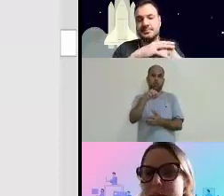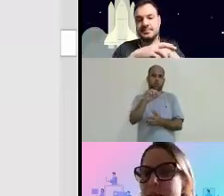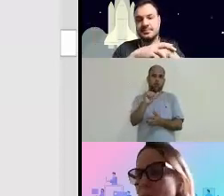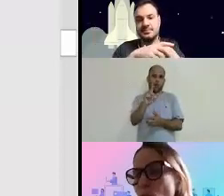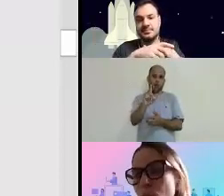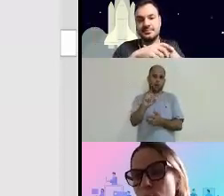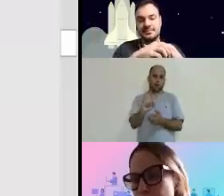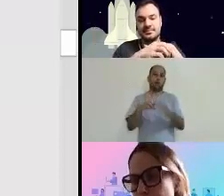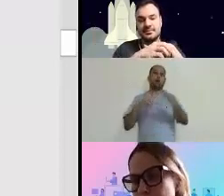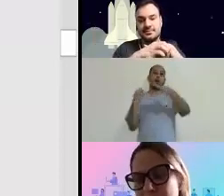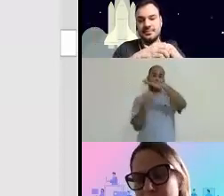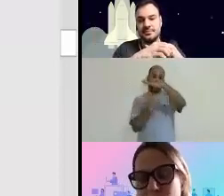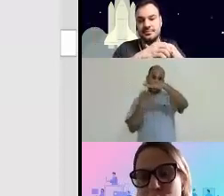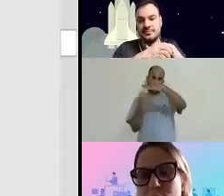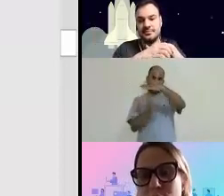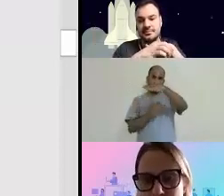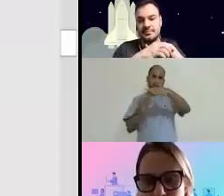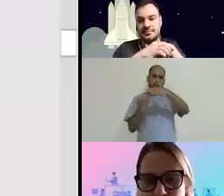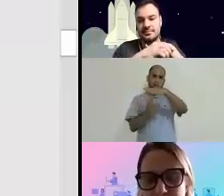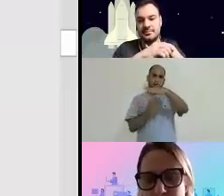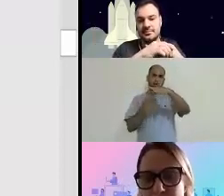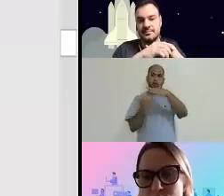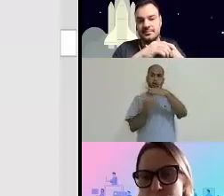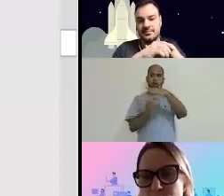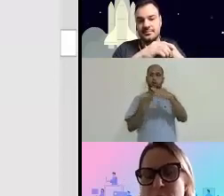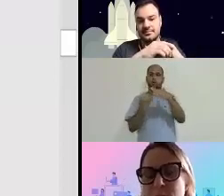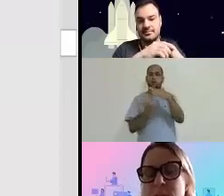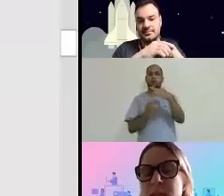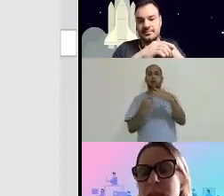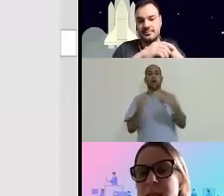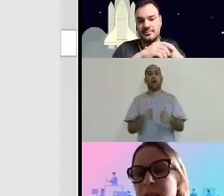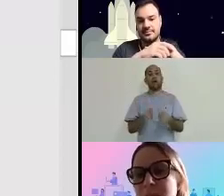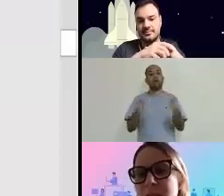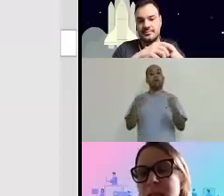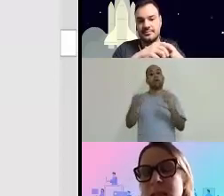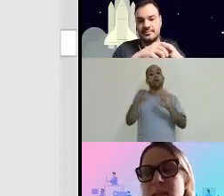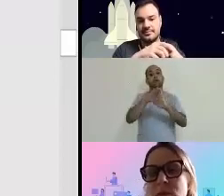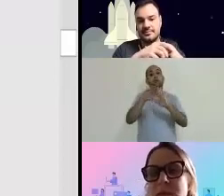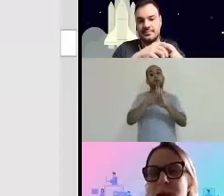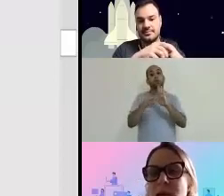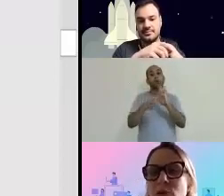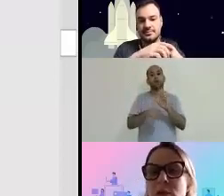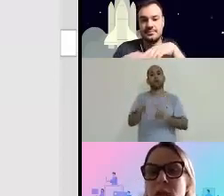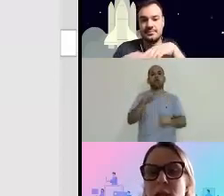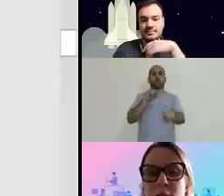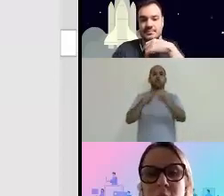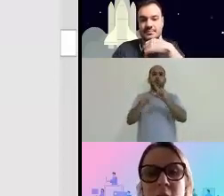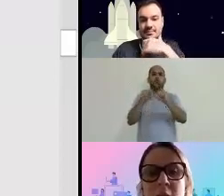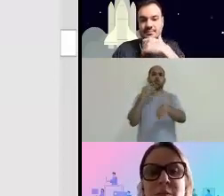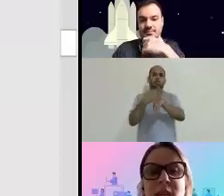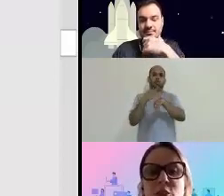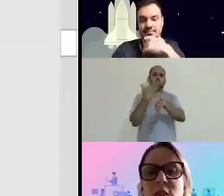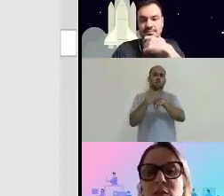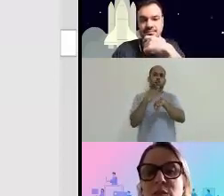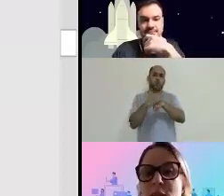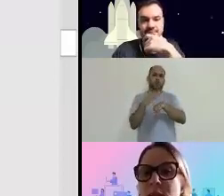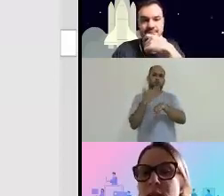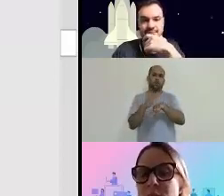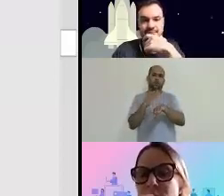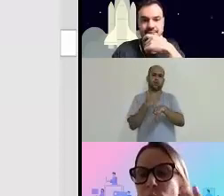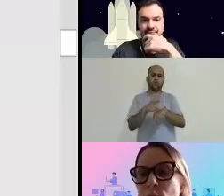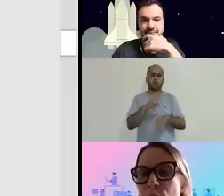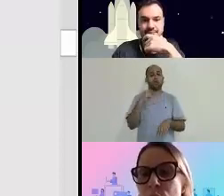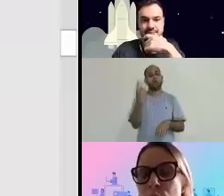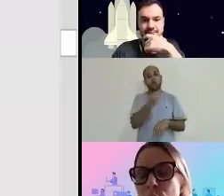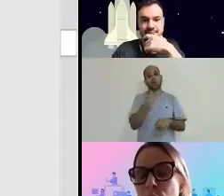que faz inúmeros, se não a maioria dos programas de seleção, de estágio, trainee, e a gente vê